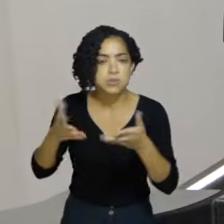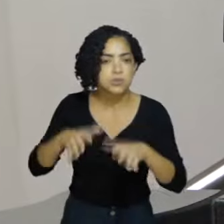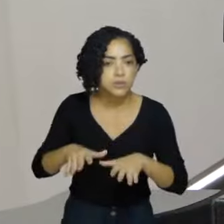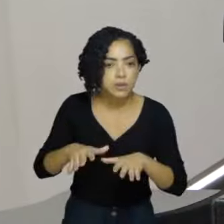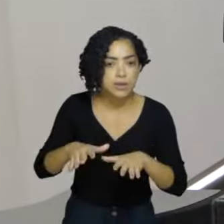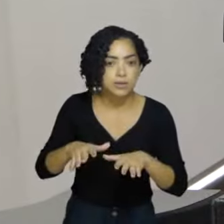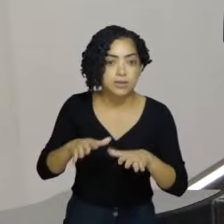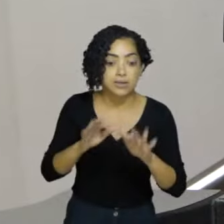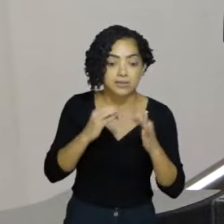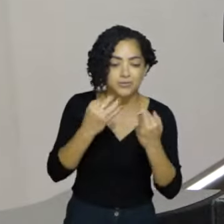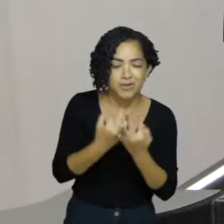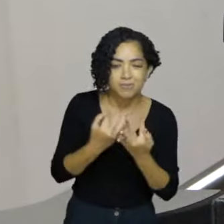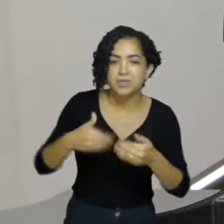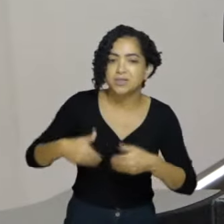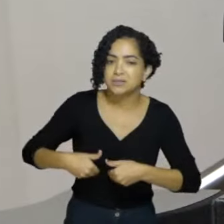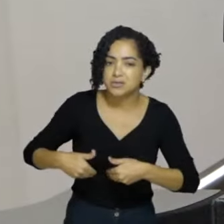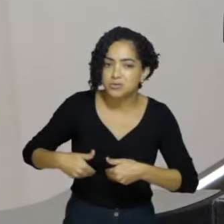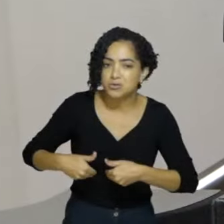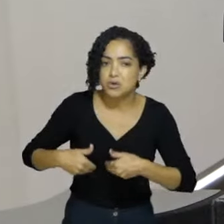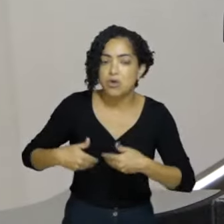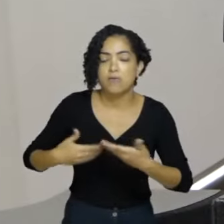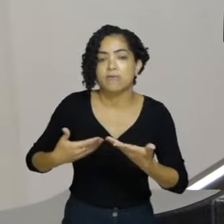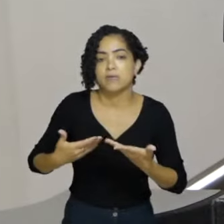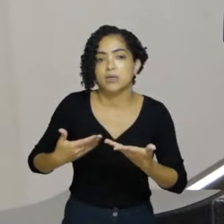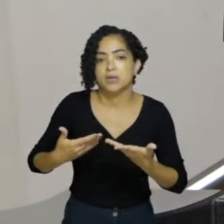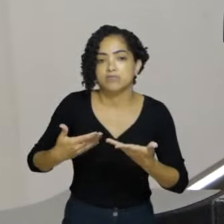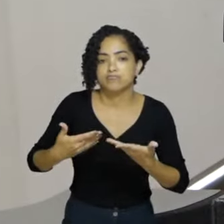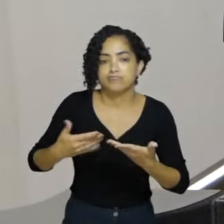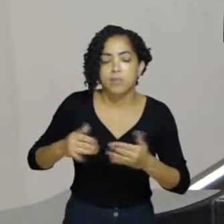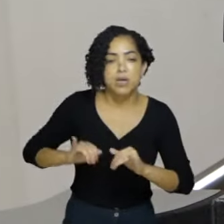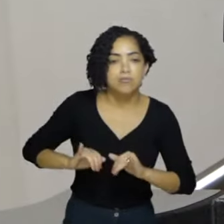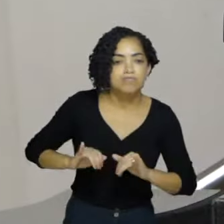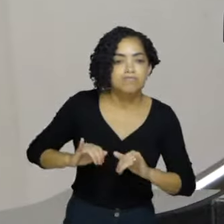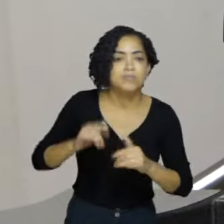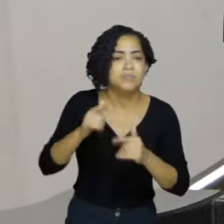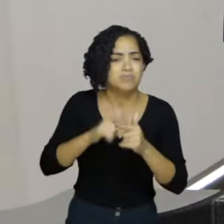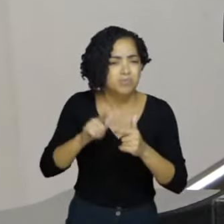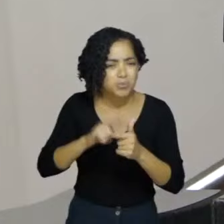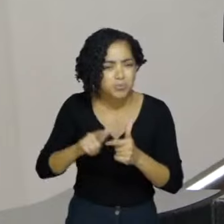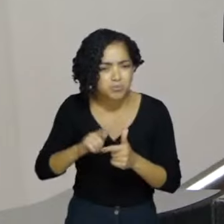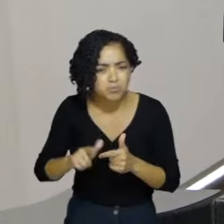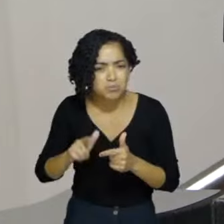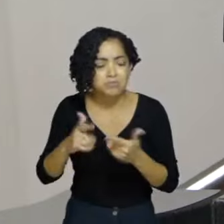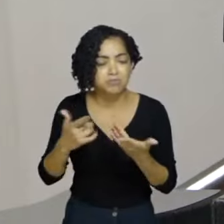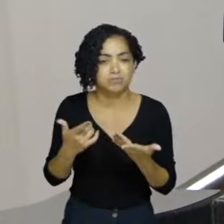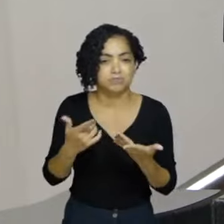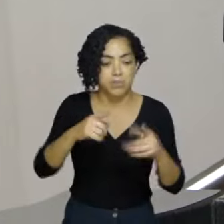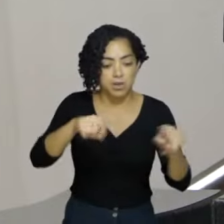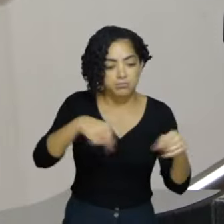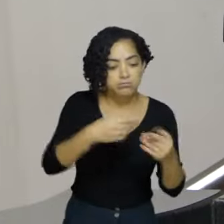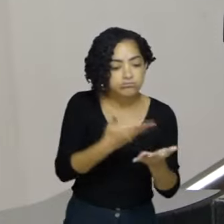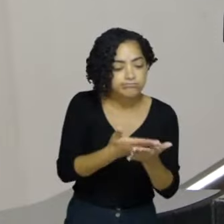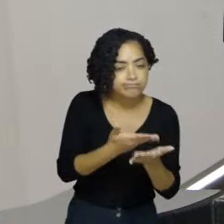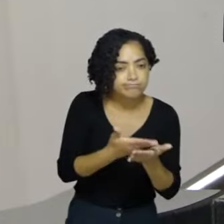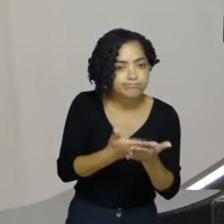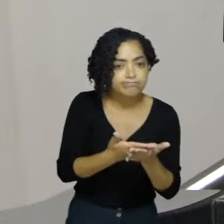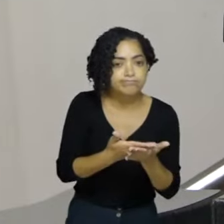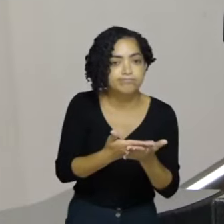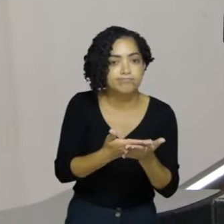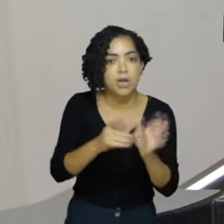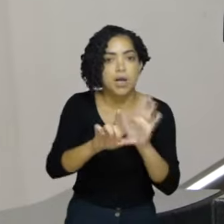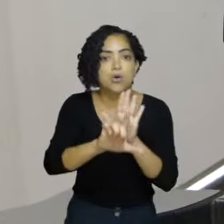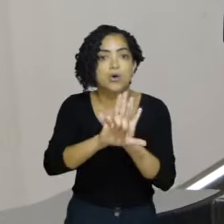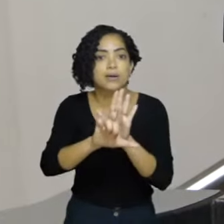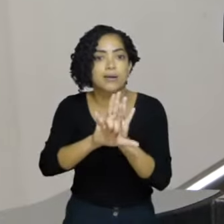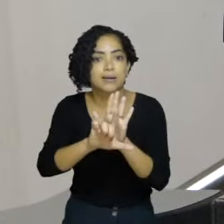com tanta dificuldade, que muitas vezes não tem professor auxiliar em sala de aula? E agora uma lei que vai beneficiar